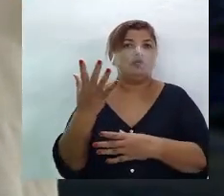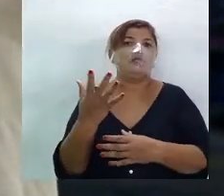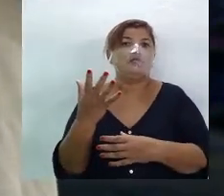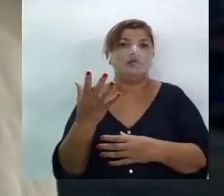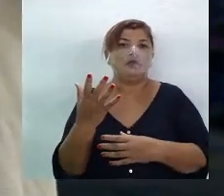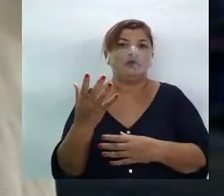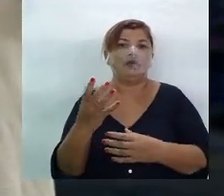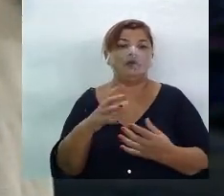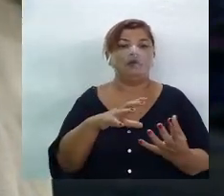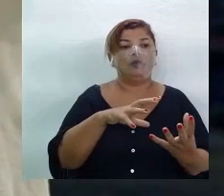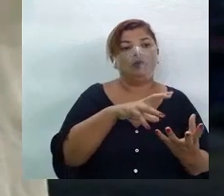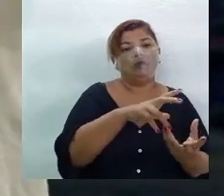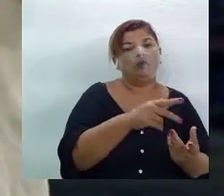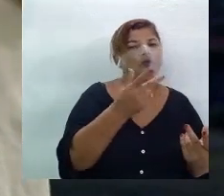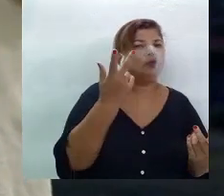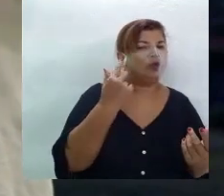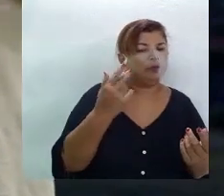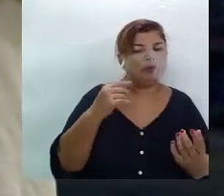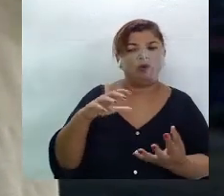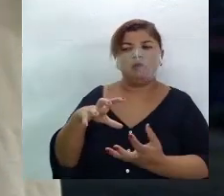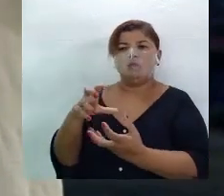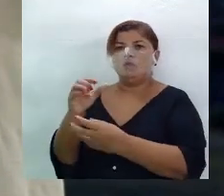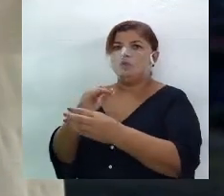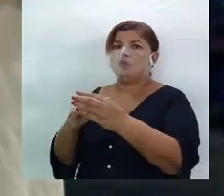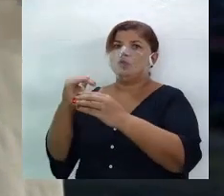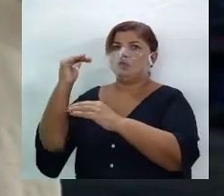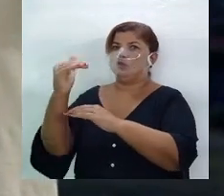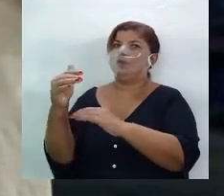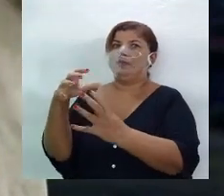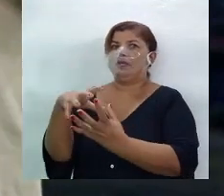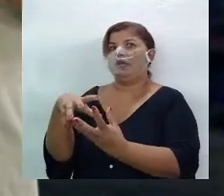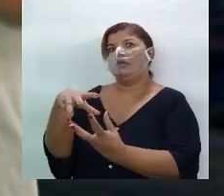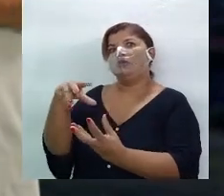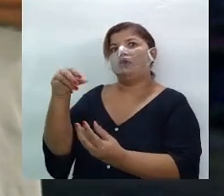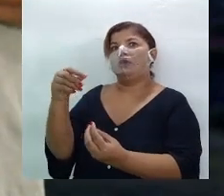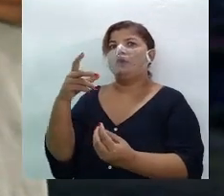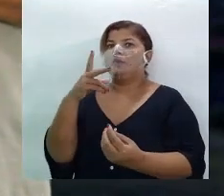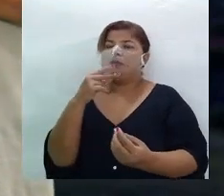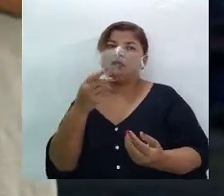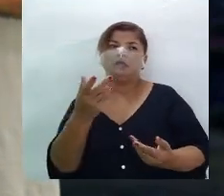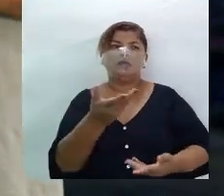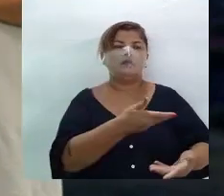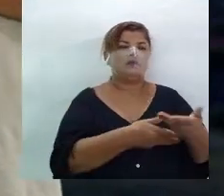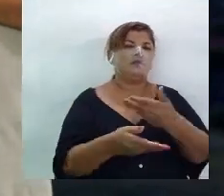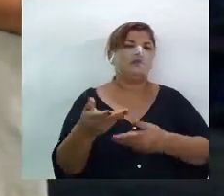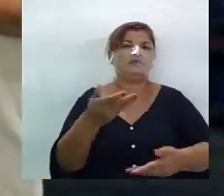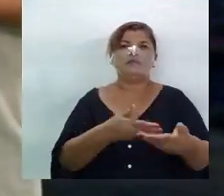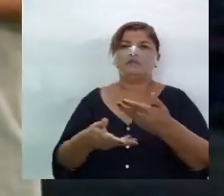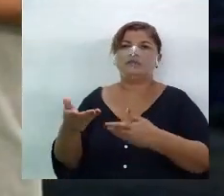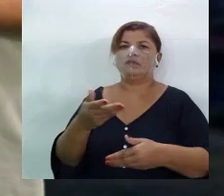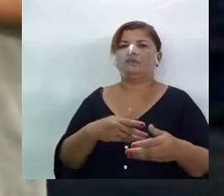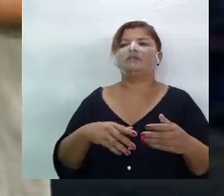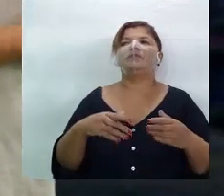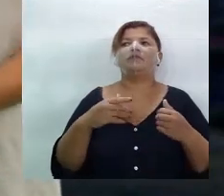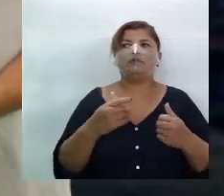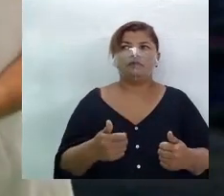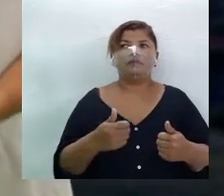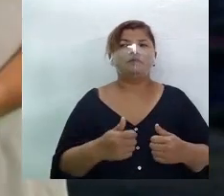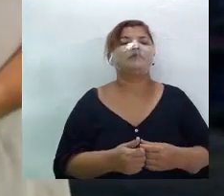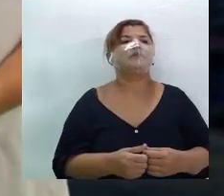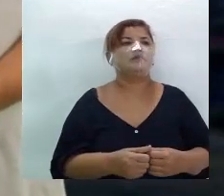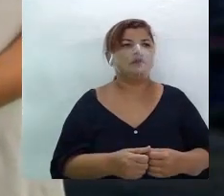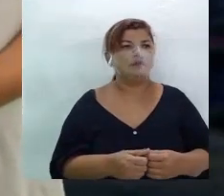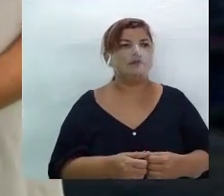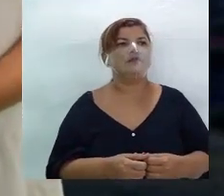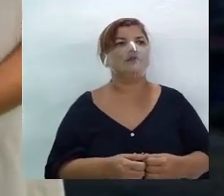do sobrenatural e o mundo dos fatos, eles parecem se comunicar, né, com bastante força. Daí, professor Diógenes, Sim, sem dúvida, sem dúvida.